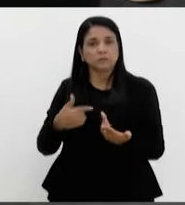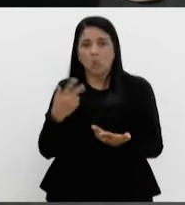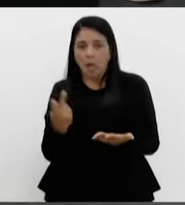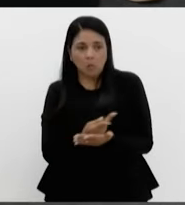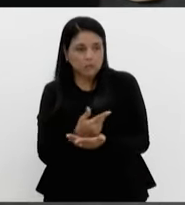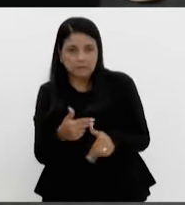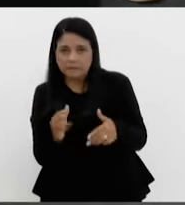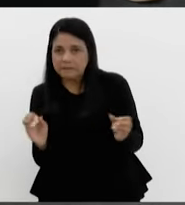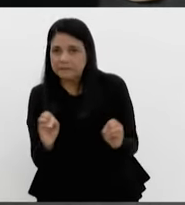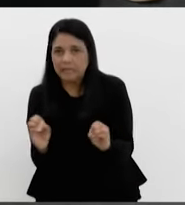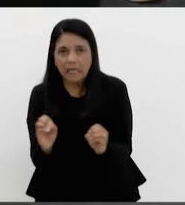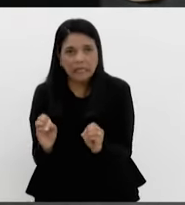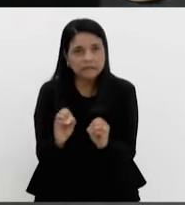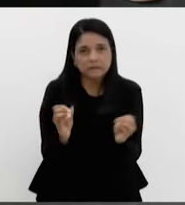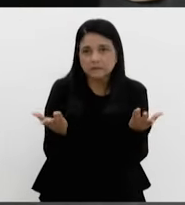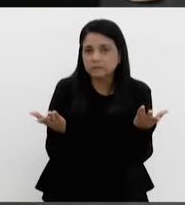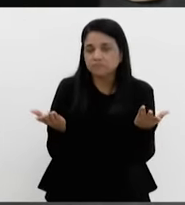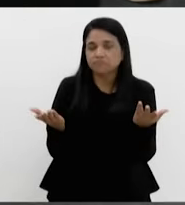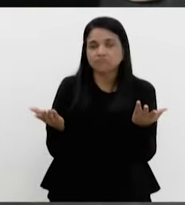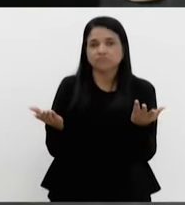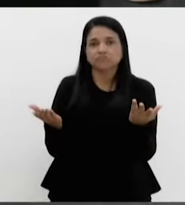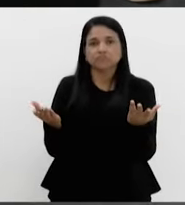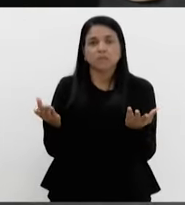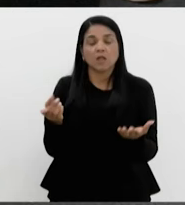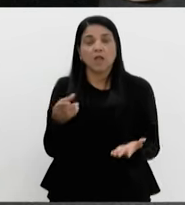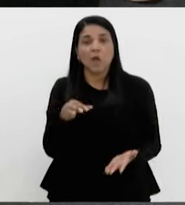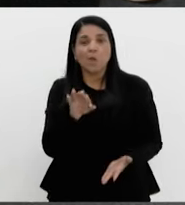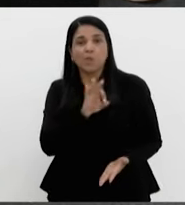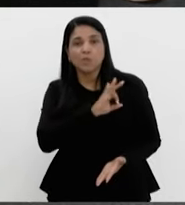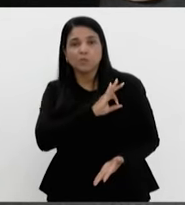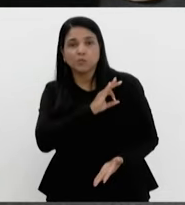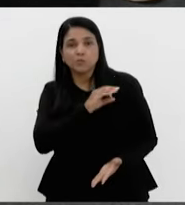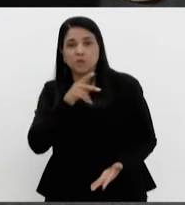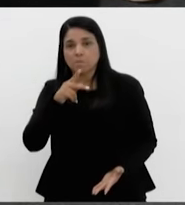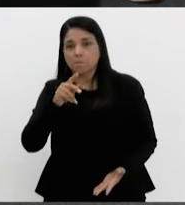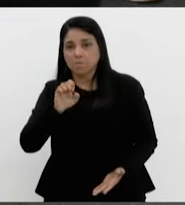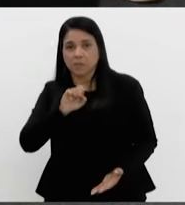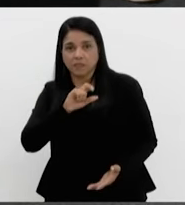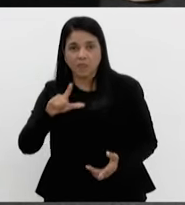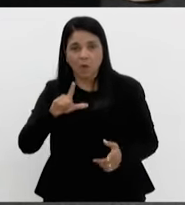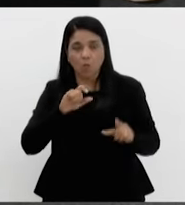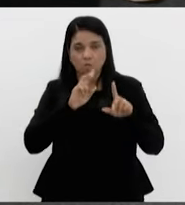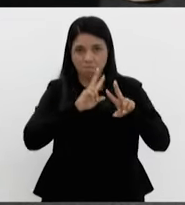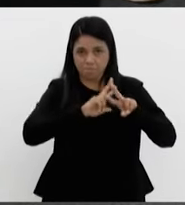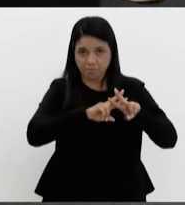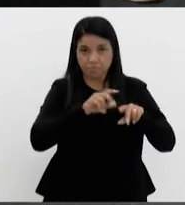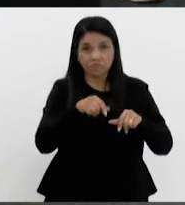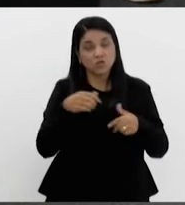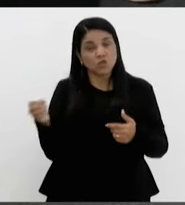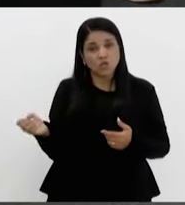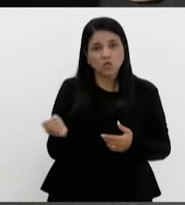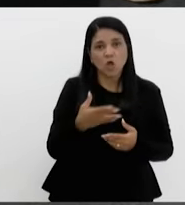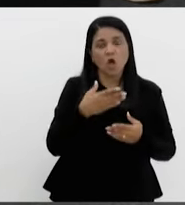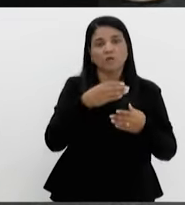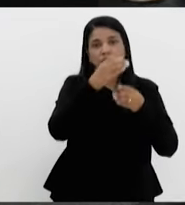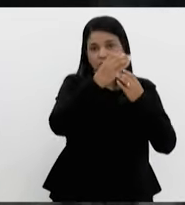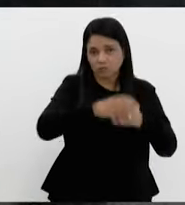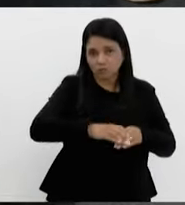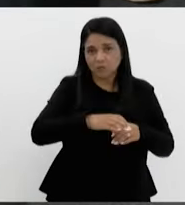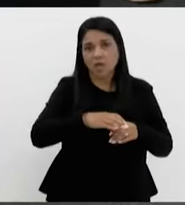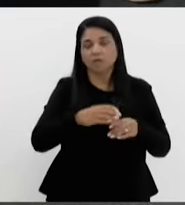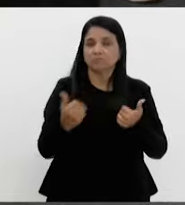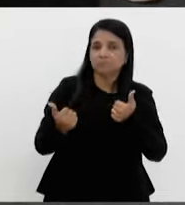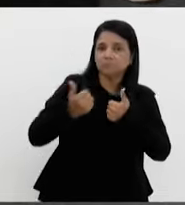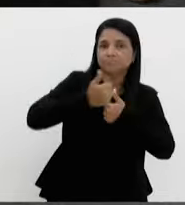abre na pirâmide da Polícia Penal a possibilidade de novos servidores assumirem a efetividade